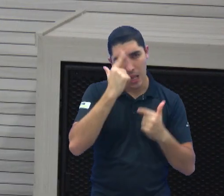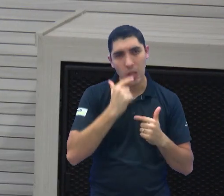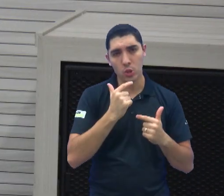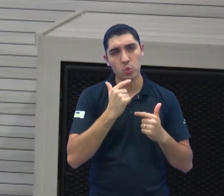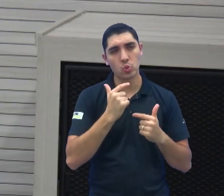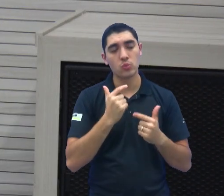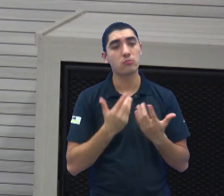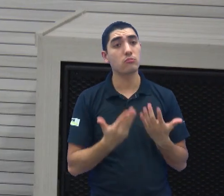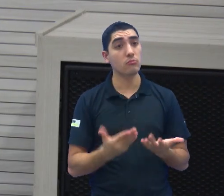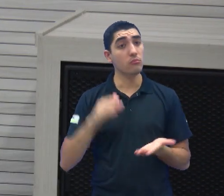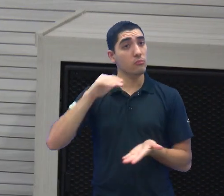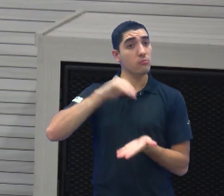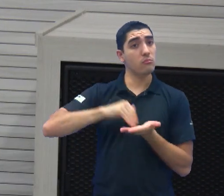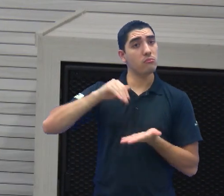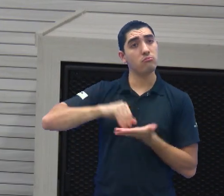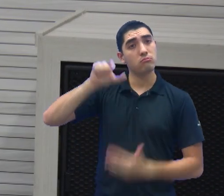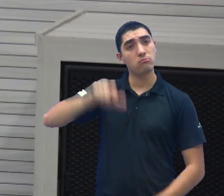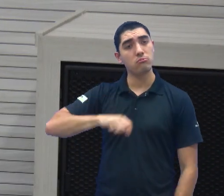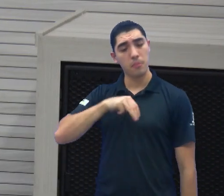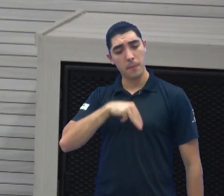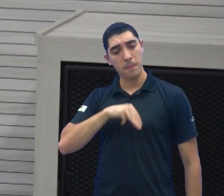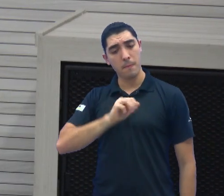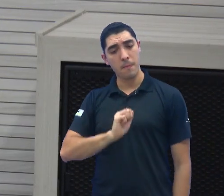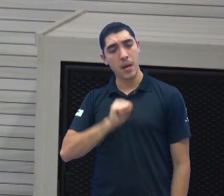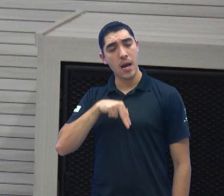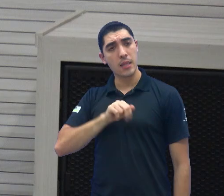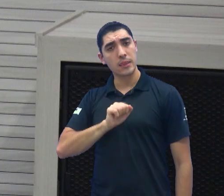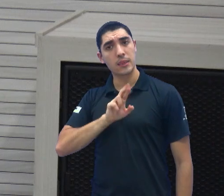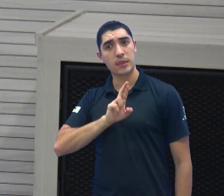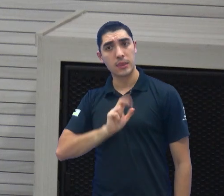do secretário Manara. E esta